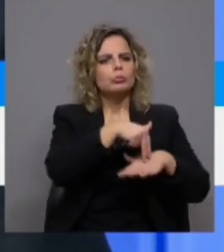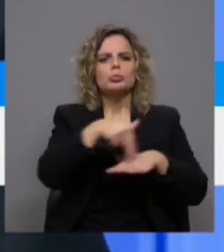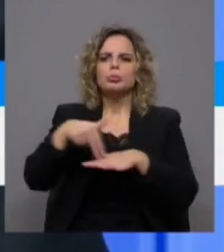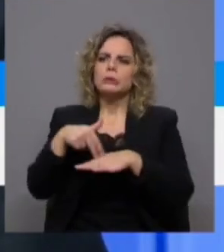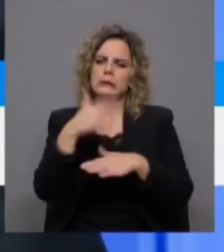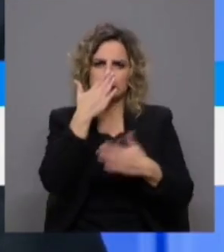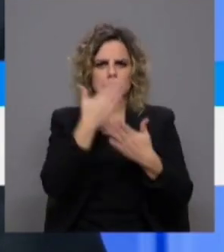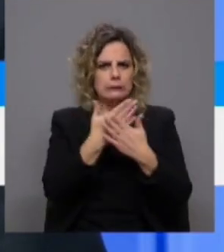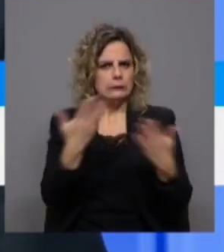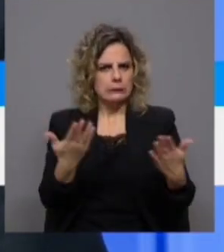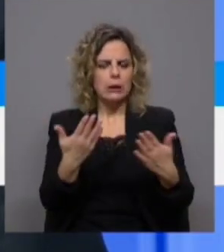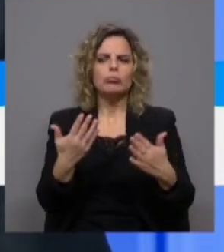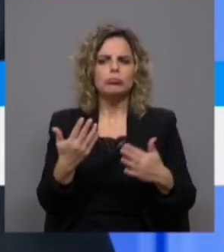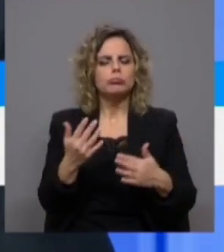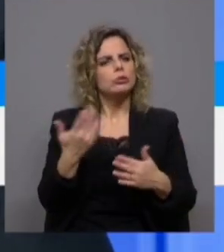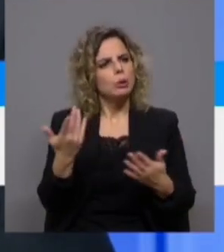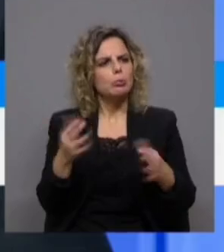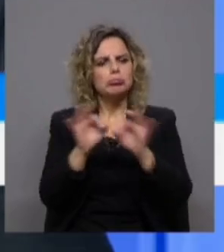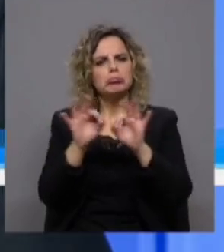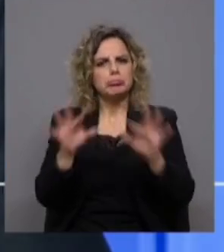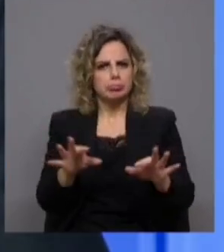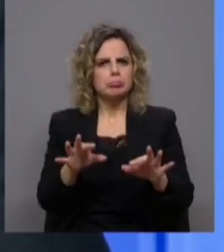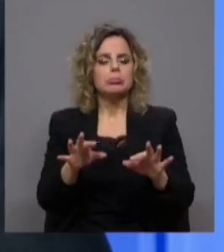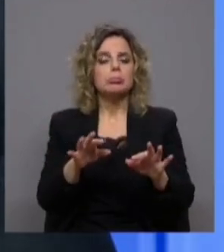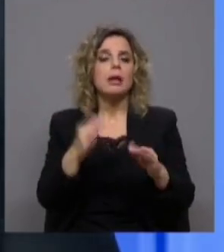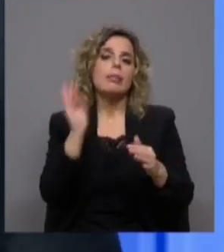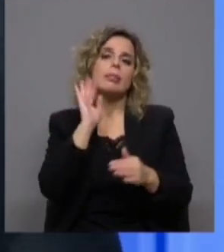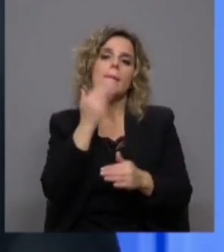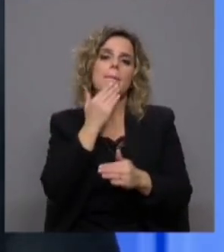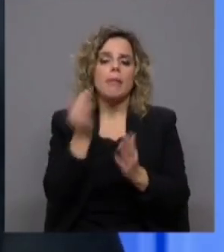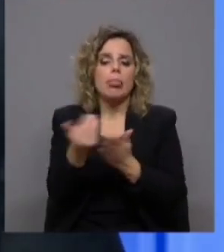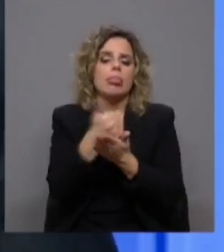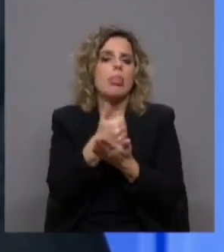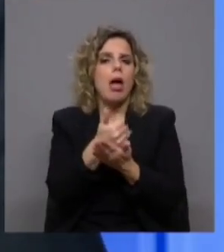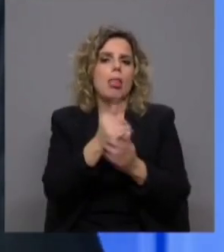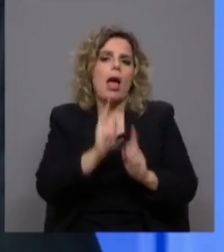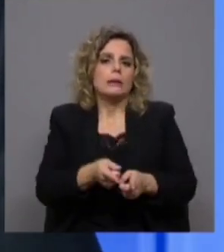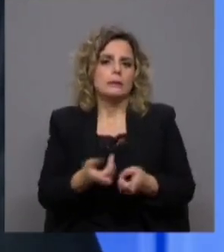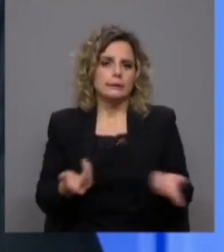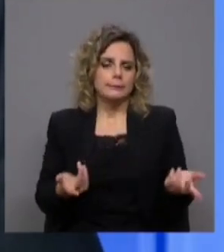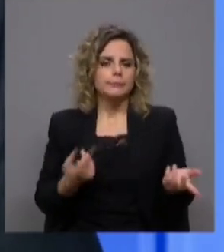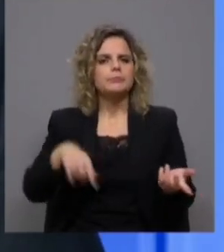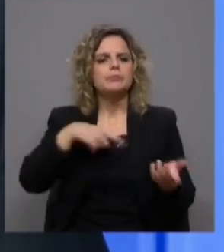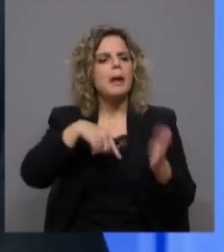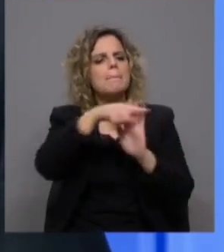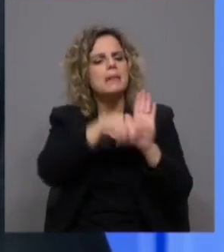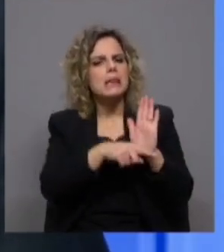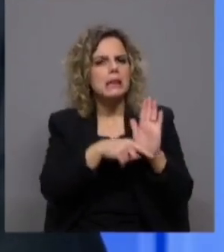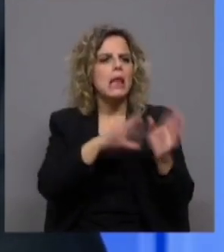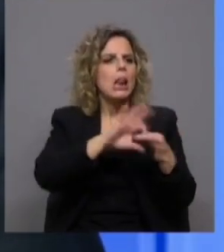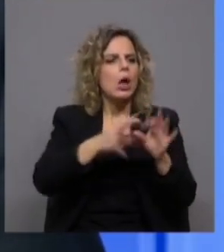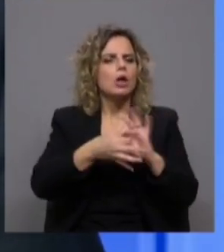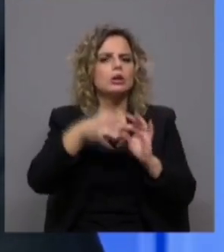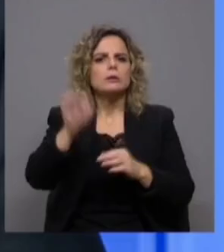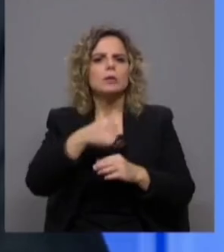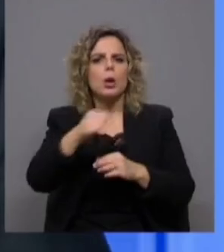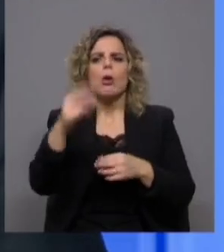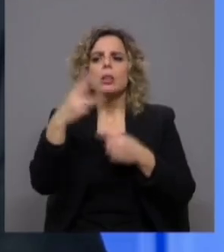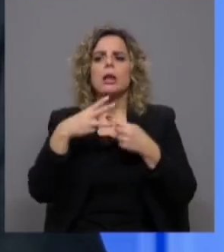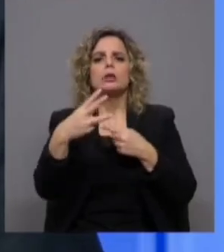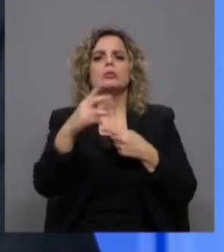que se referem a diferentes e Curiosos em função dos dados então vou falar de Quais são as medidas fazem sentido daqui a três semanas